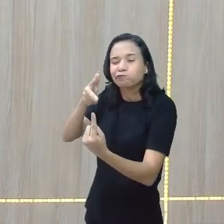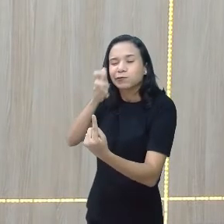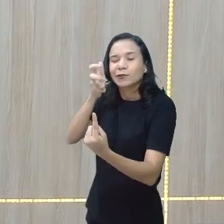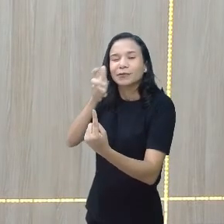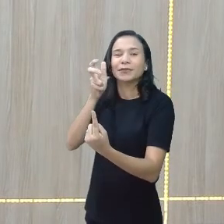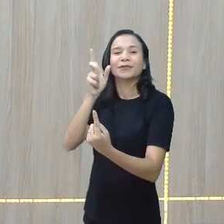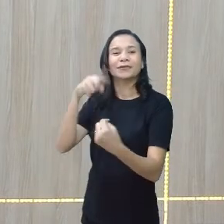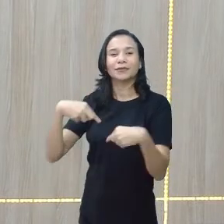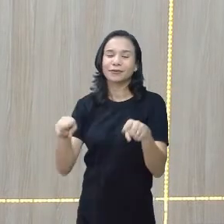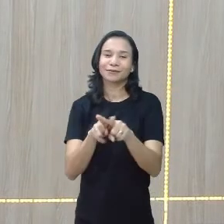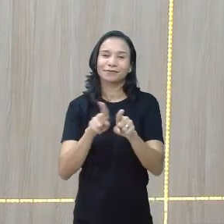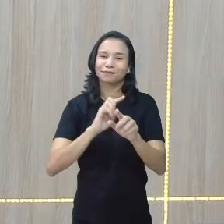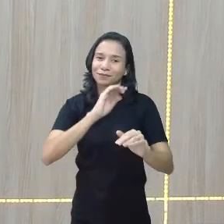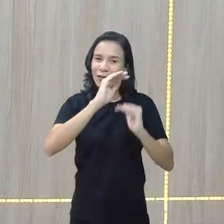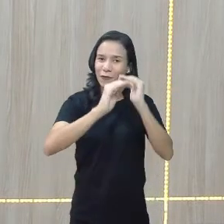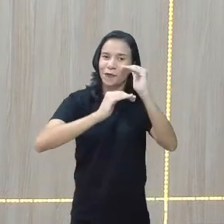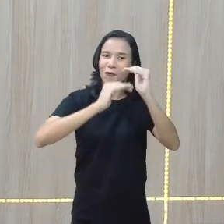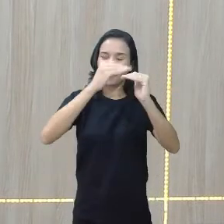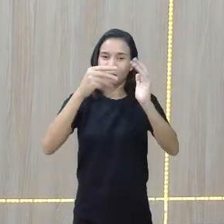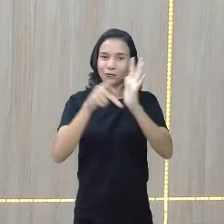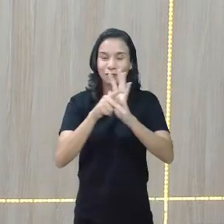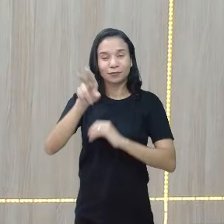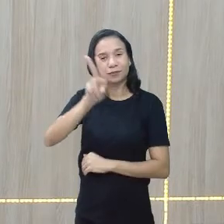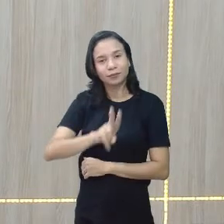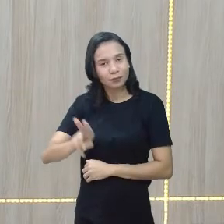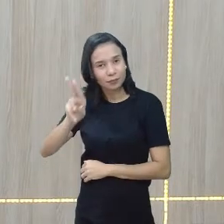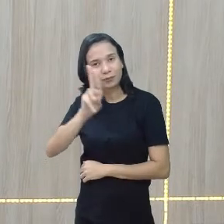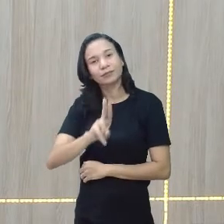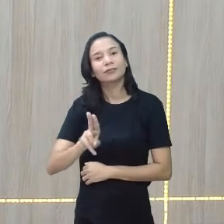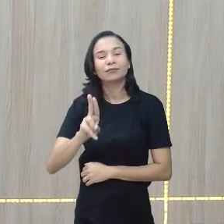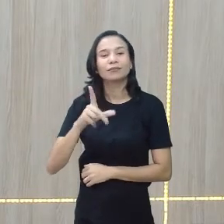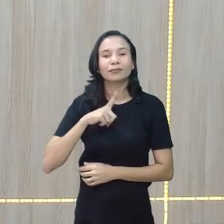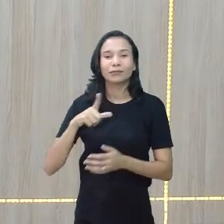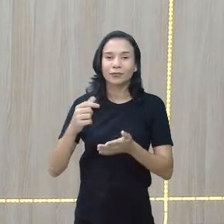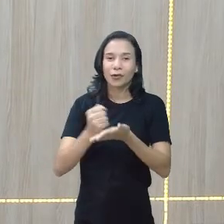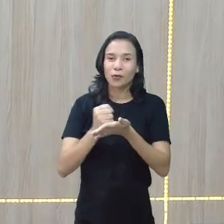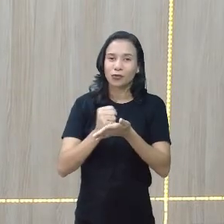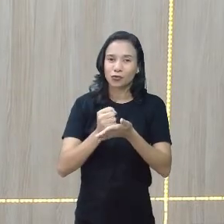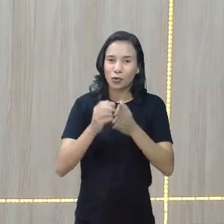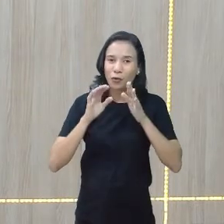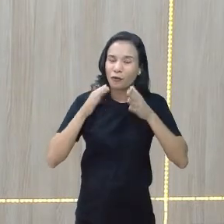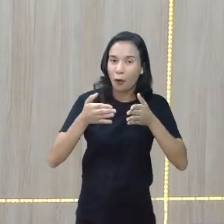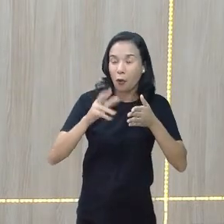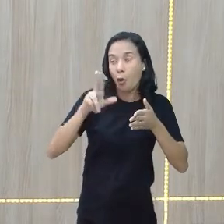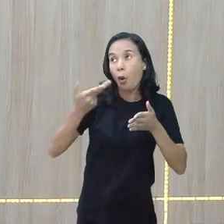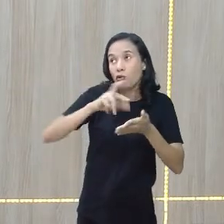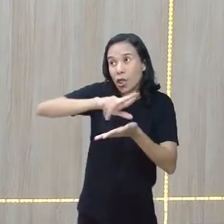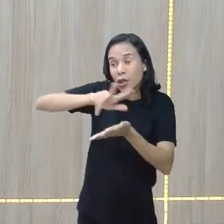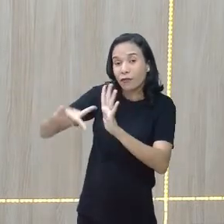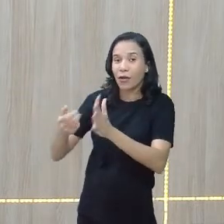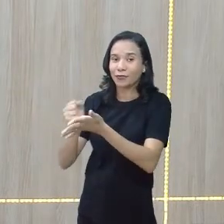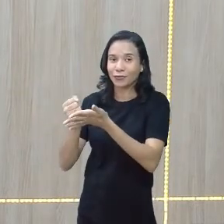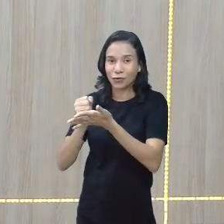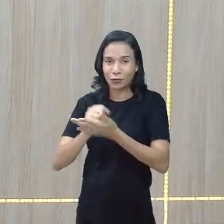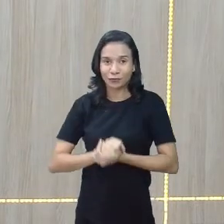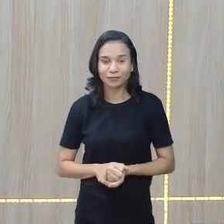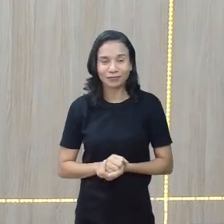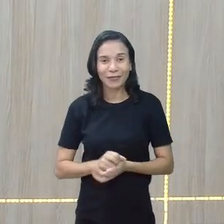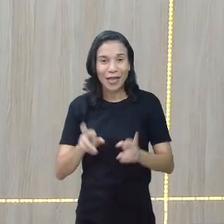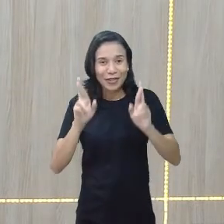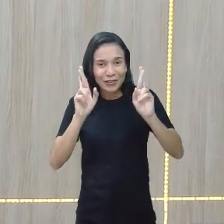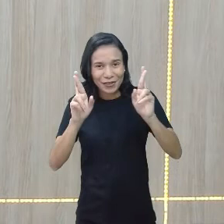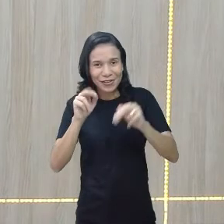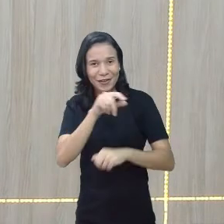gente pode construir a partir da utilização de um jogo em específico, de vários jogos em específico.